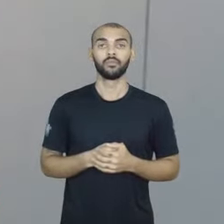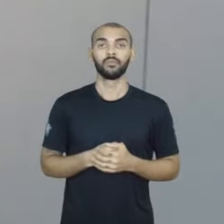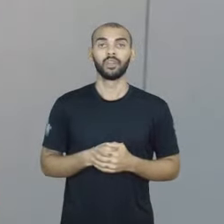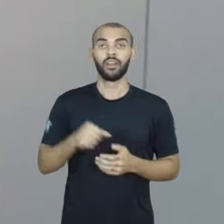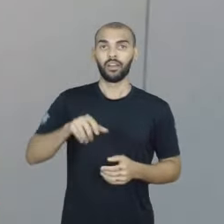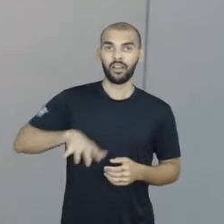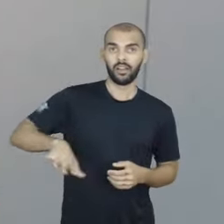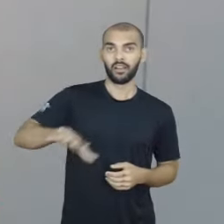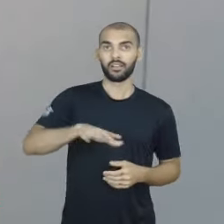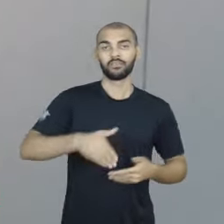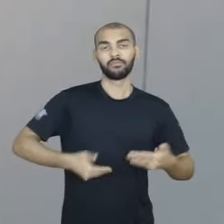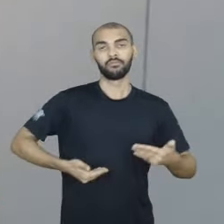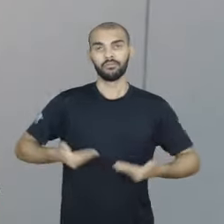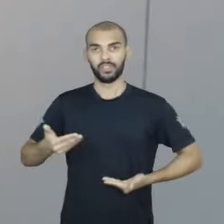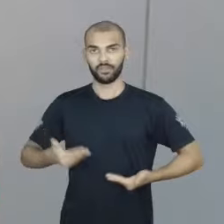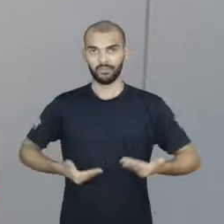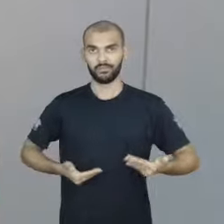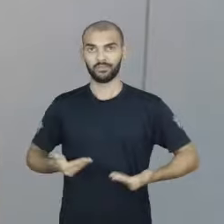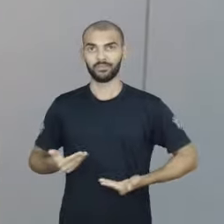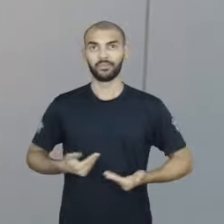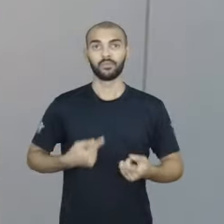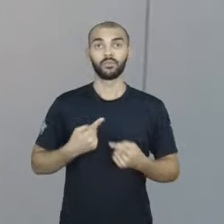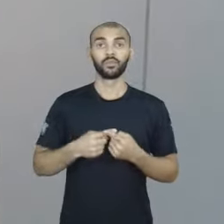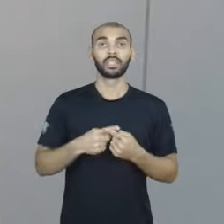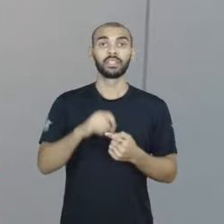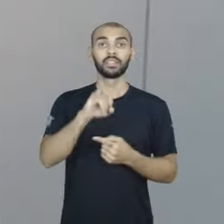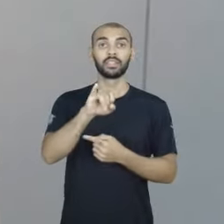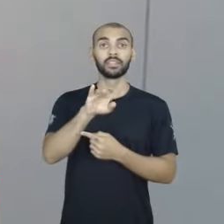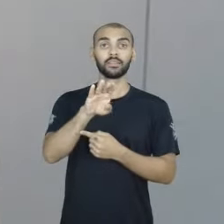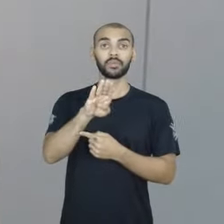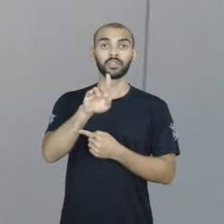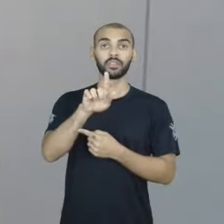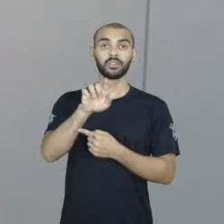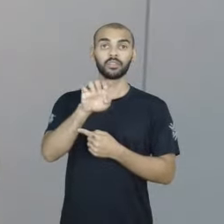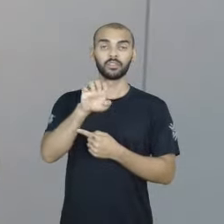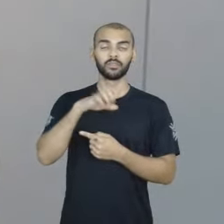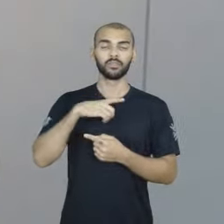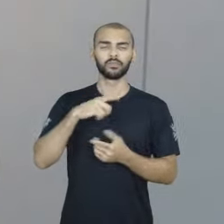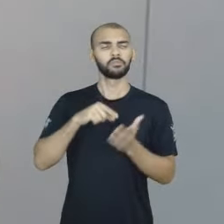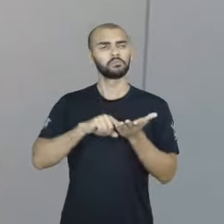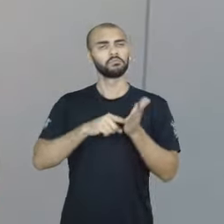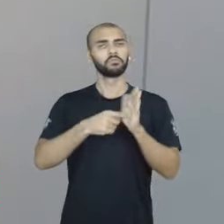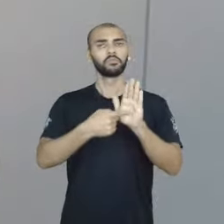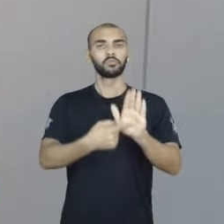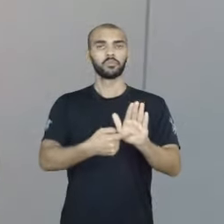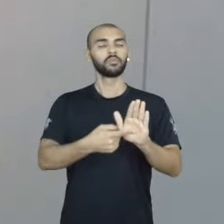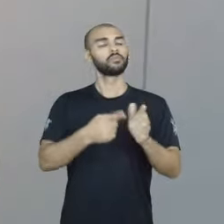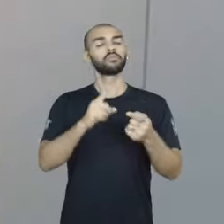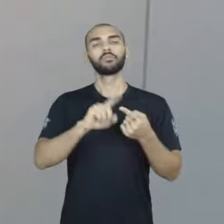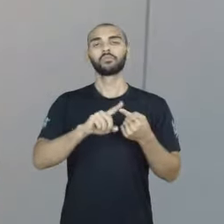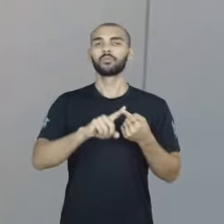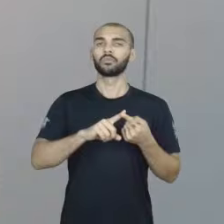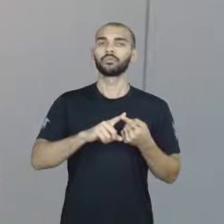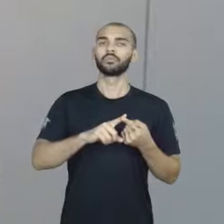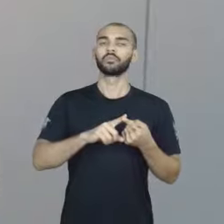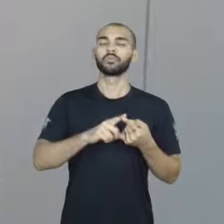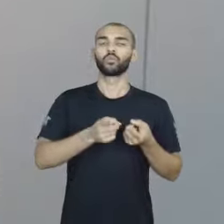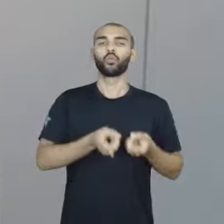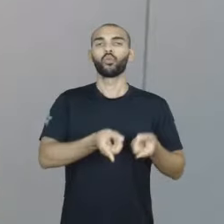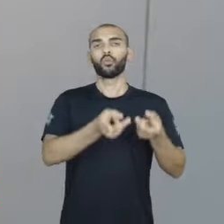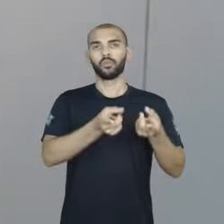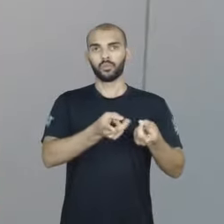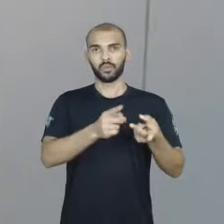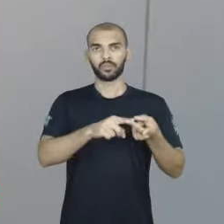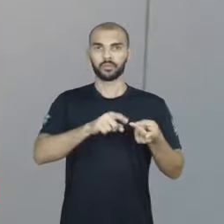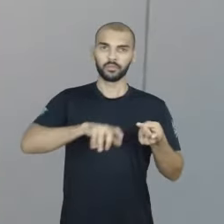Os dados que nós temos do IBGE, tanto de serviços quanto de comércio, para janeiro, surpreenderam muito positivamente, vieram